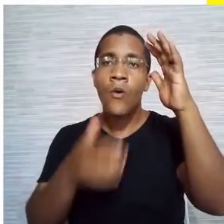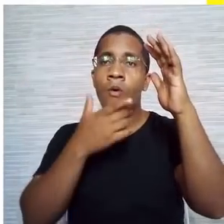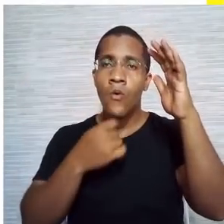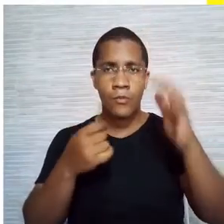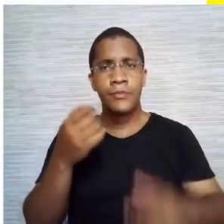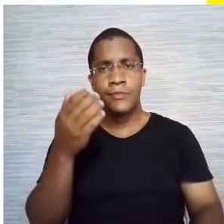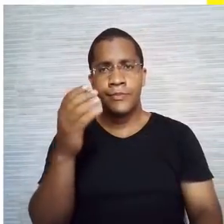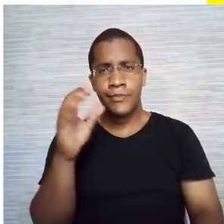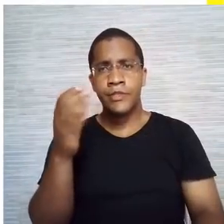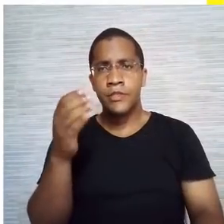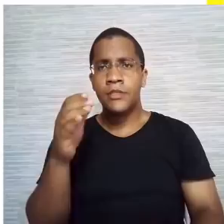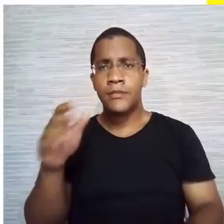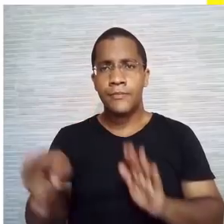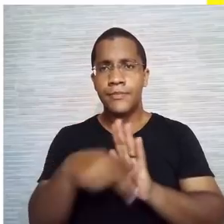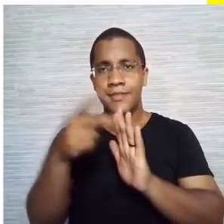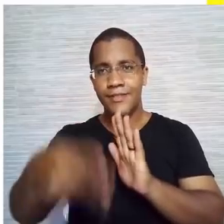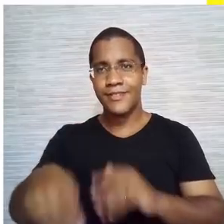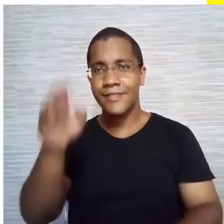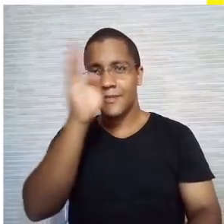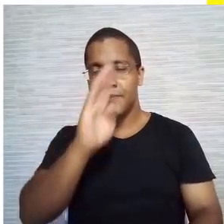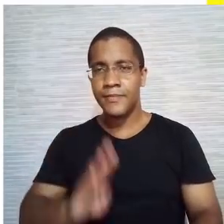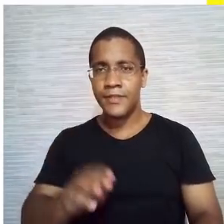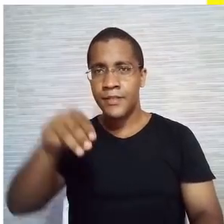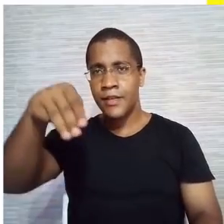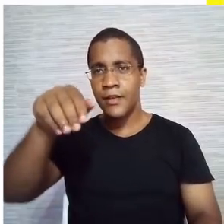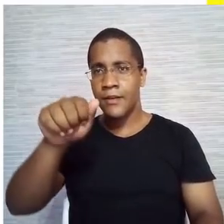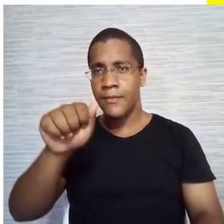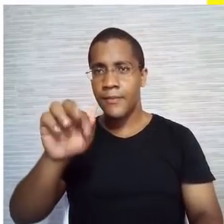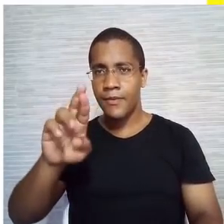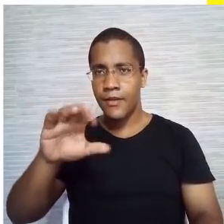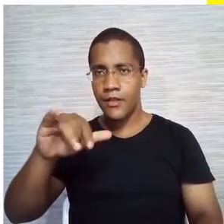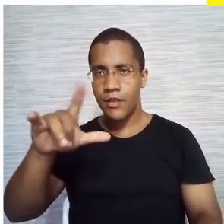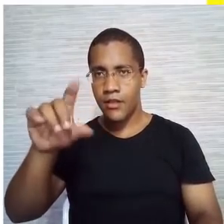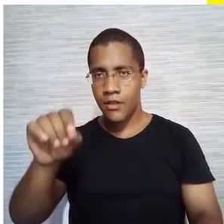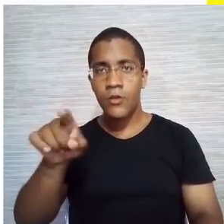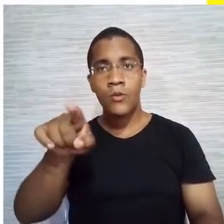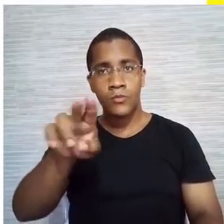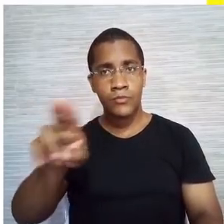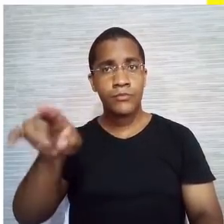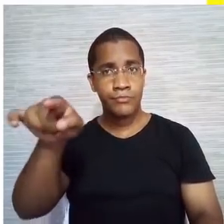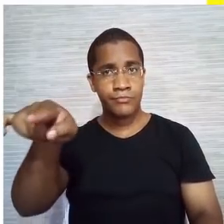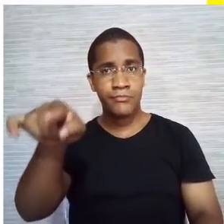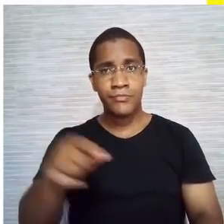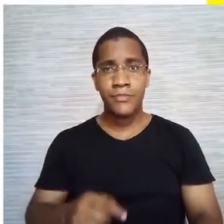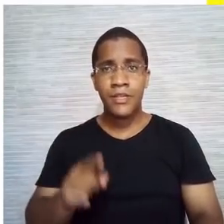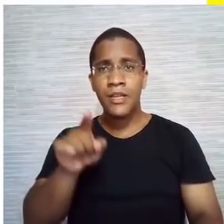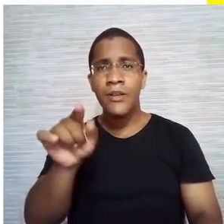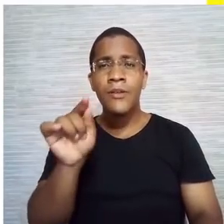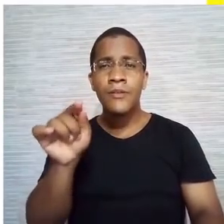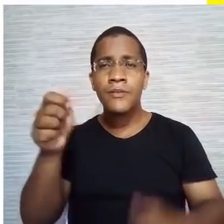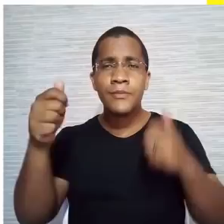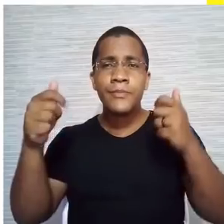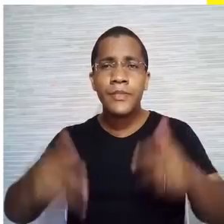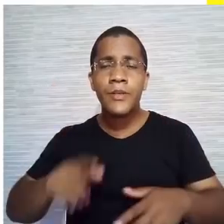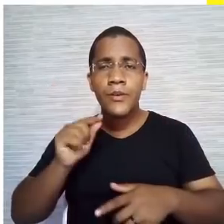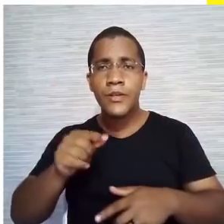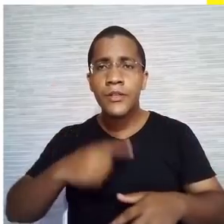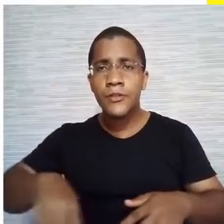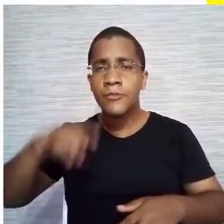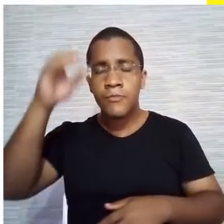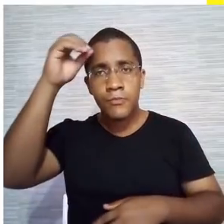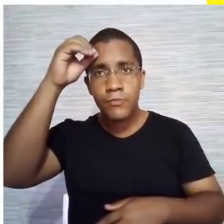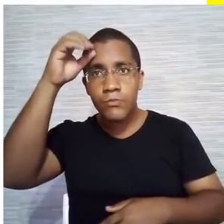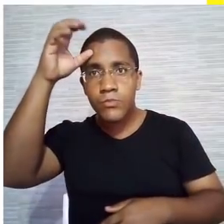cientista brasileiro, Marcelo Gleiser, justamente diz o seguinte: é precisamente na fronteira do conhecimento que